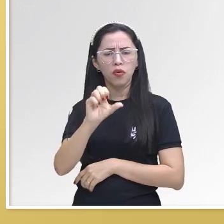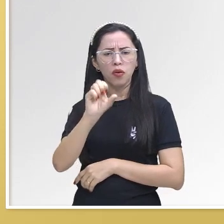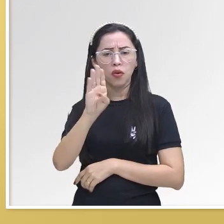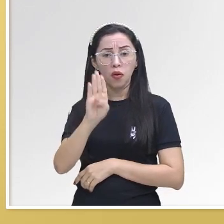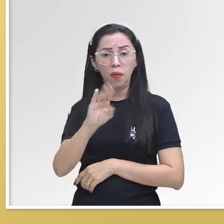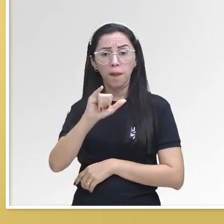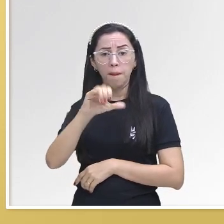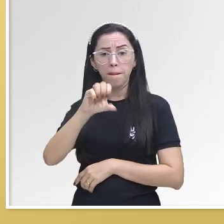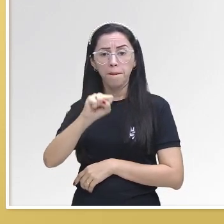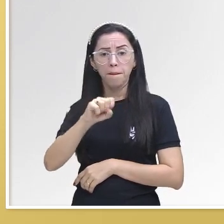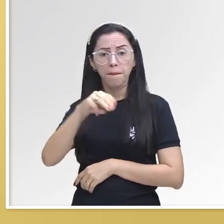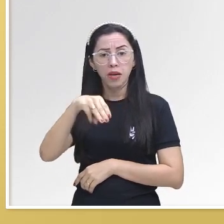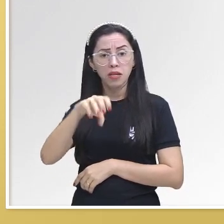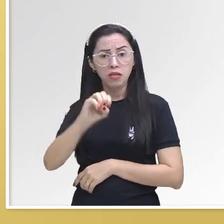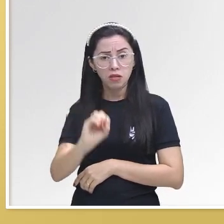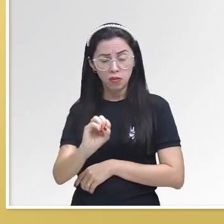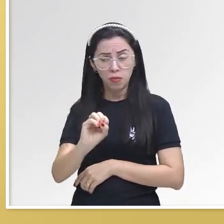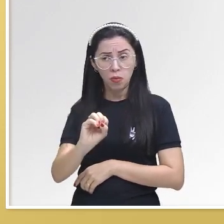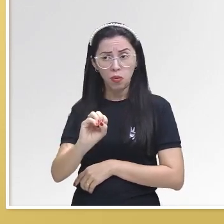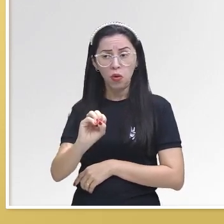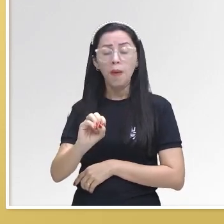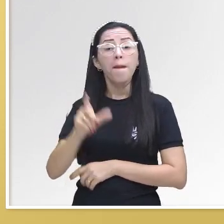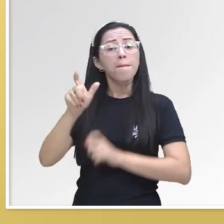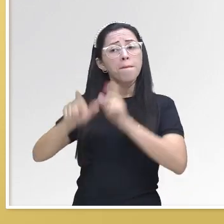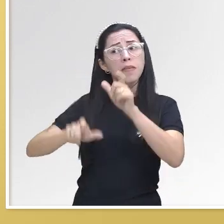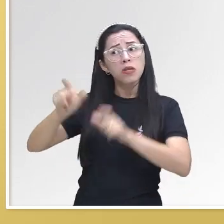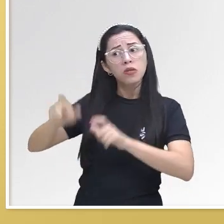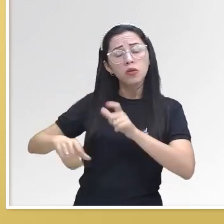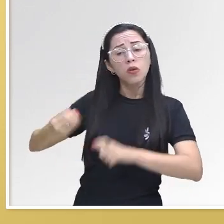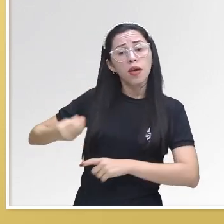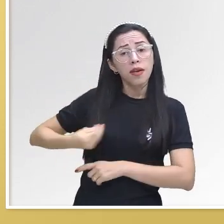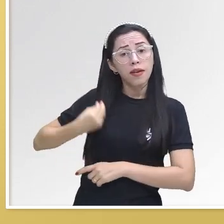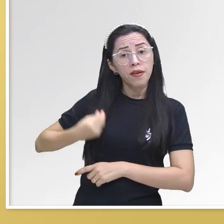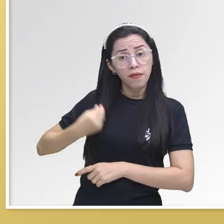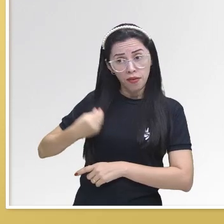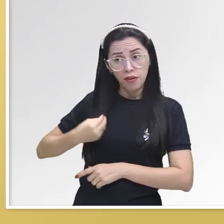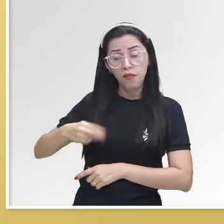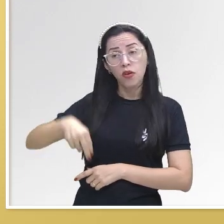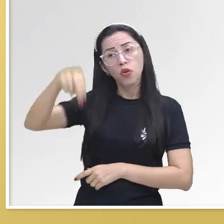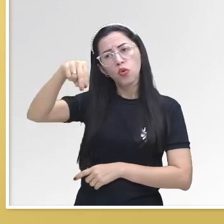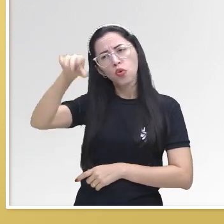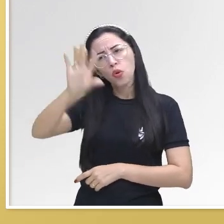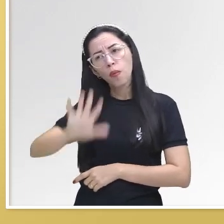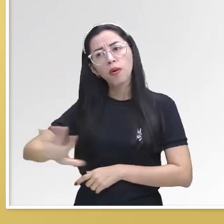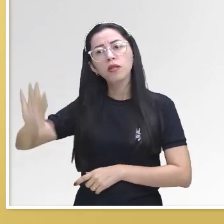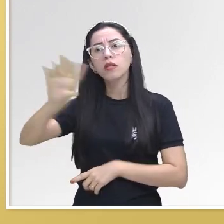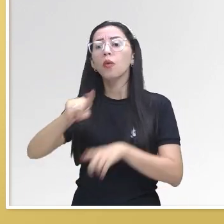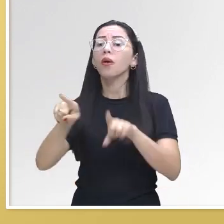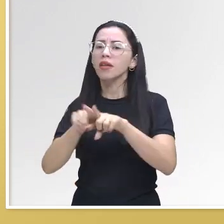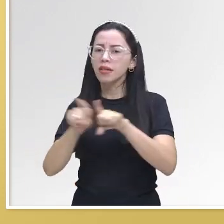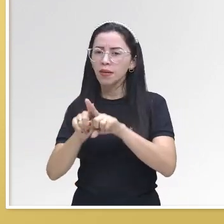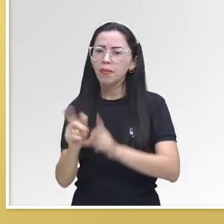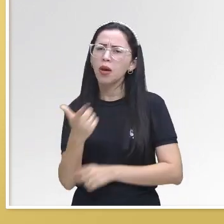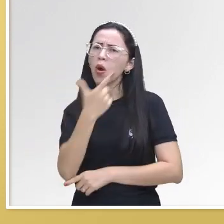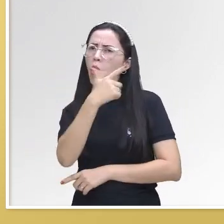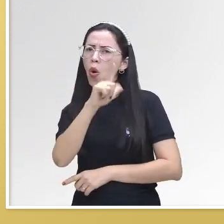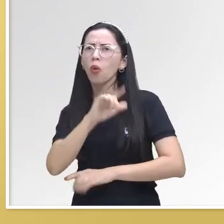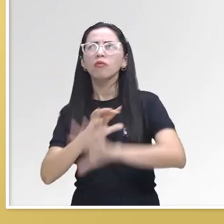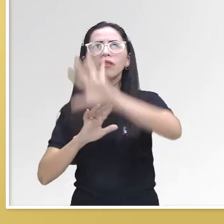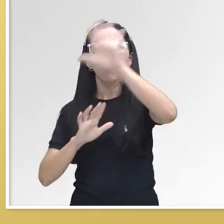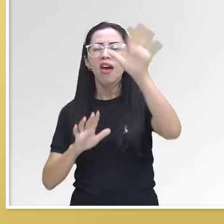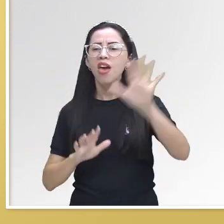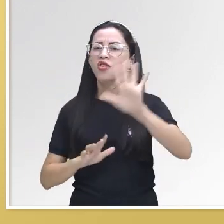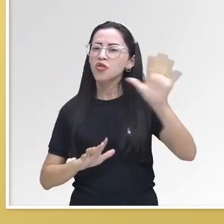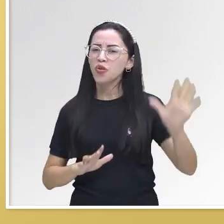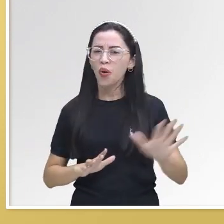caso dos nordestinos e outros também, de outras regiões do Brasil. Vamos lá? O